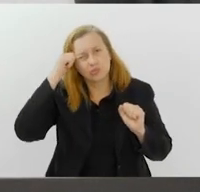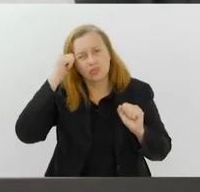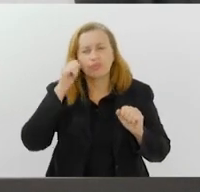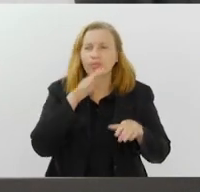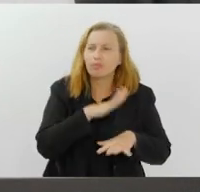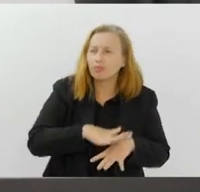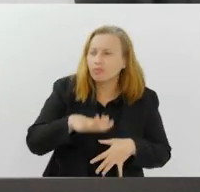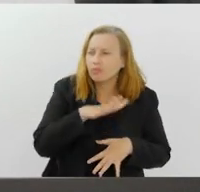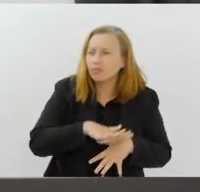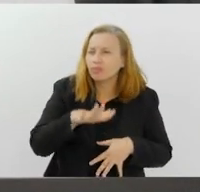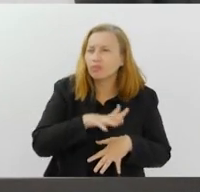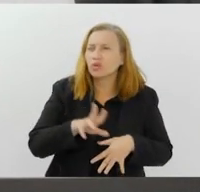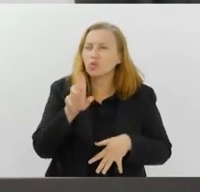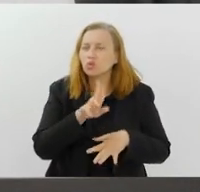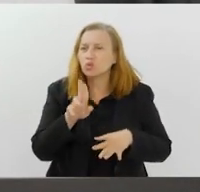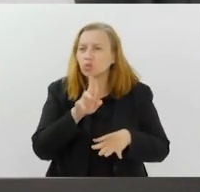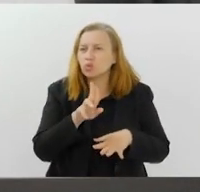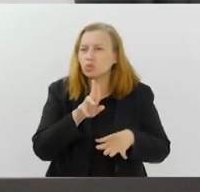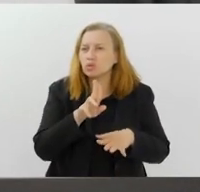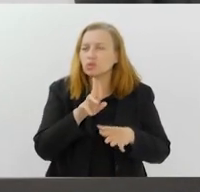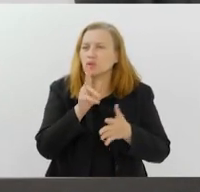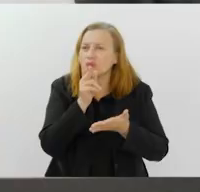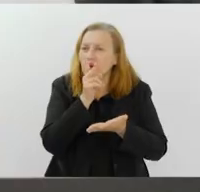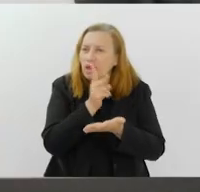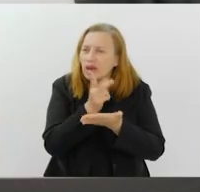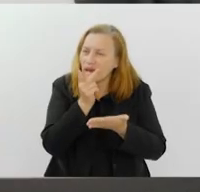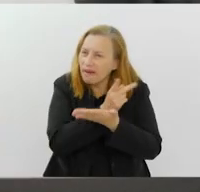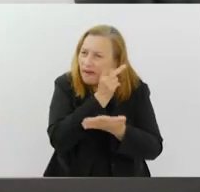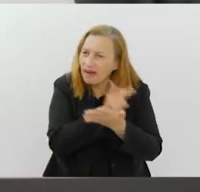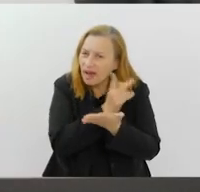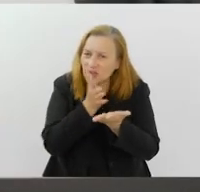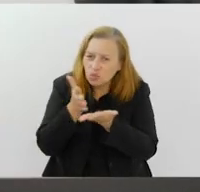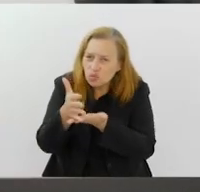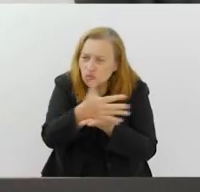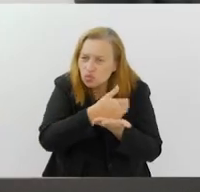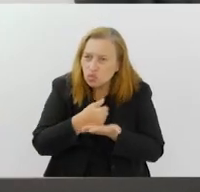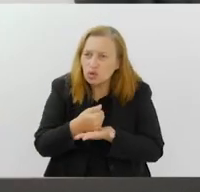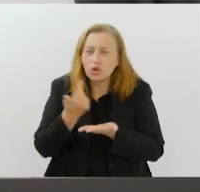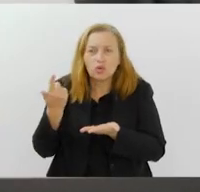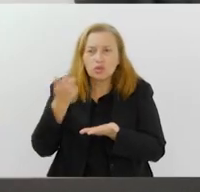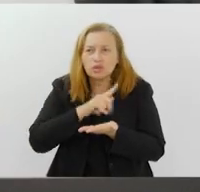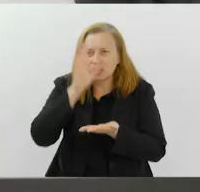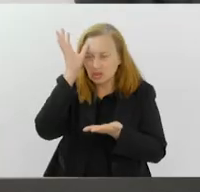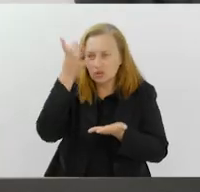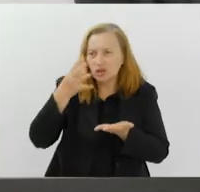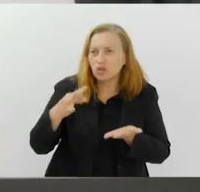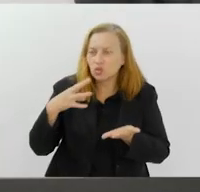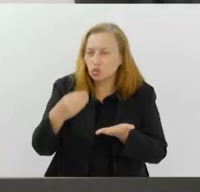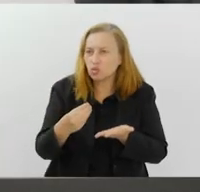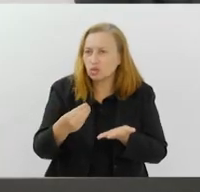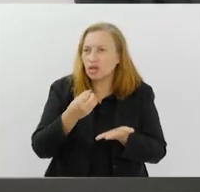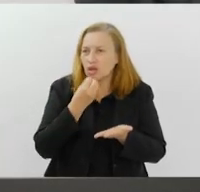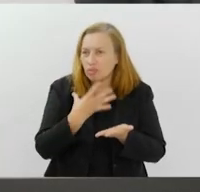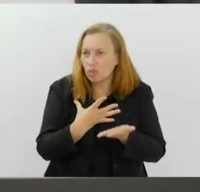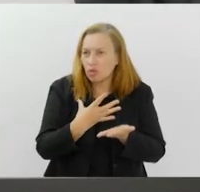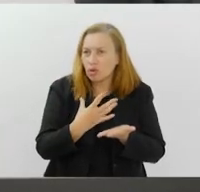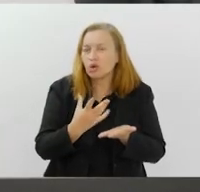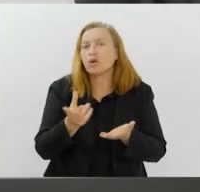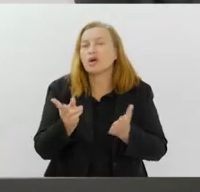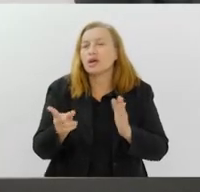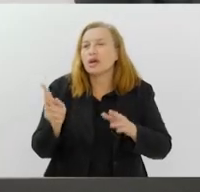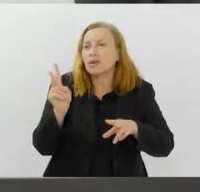crianças do uso indevido de dados se conseguir resolver isso tudo o que não é óbvio mas é uma meta e se conseguir prender um monte de